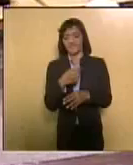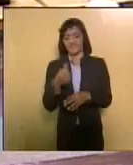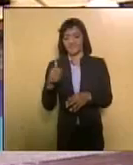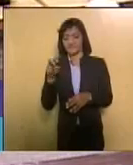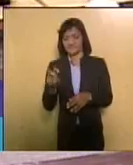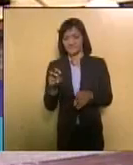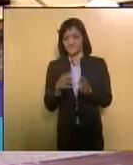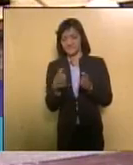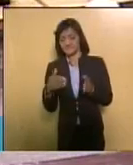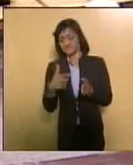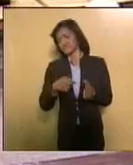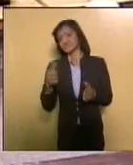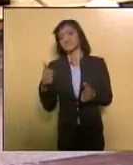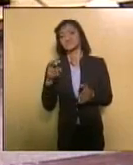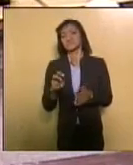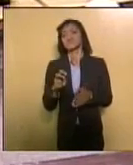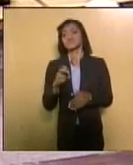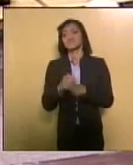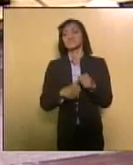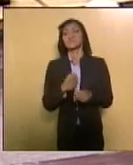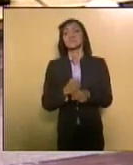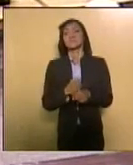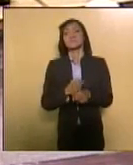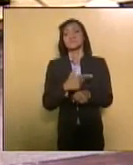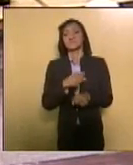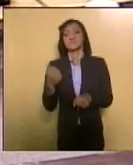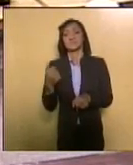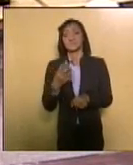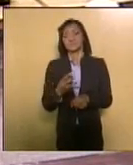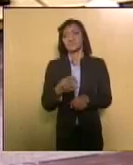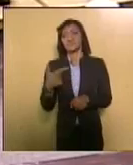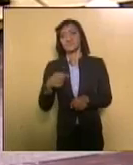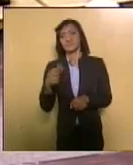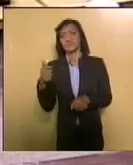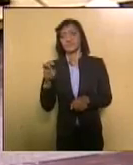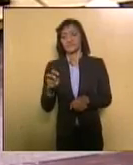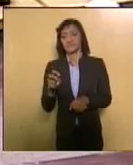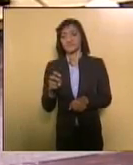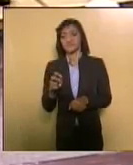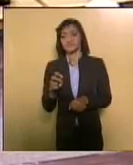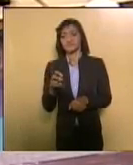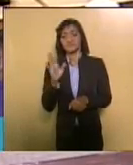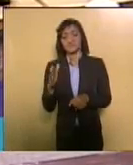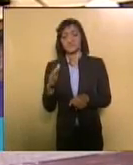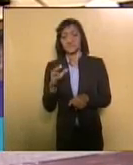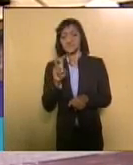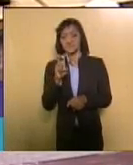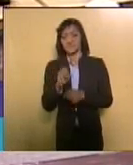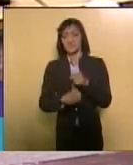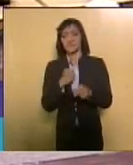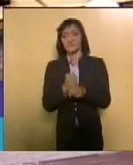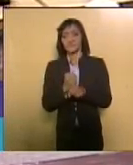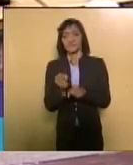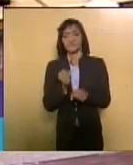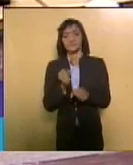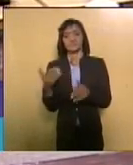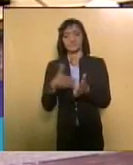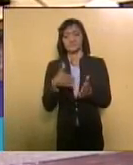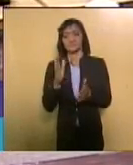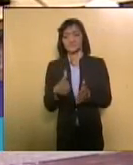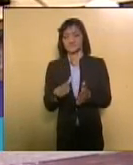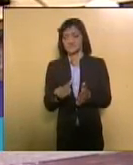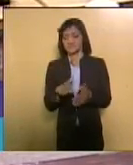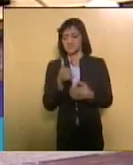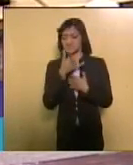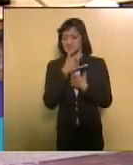e 2015 no último ano ou seja 2014 e 2015 e nos últimos 5 anos e realmente é triste nessa